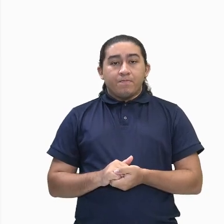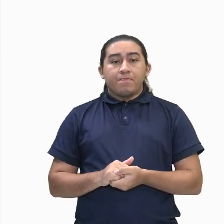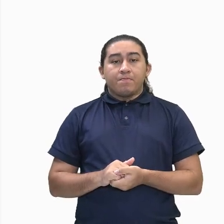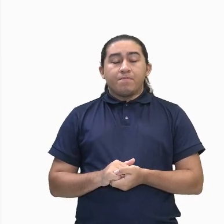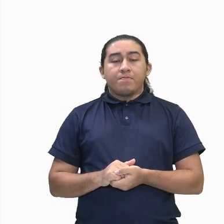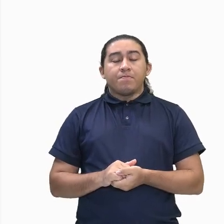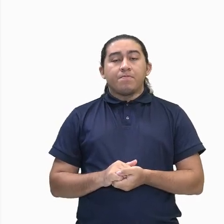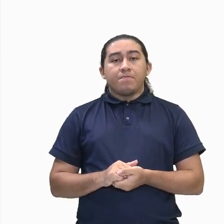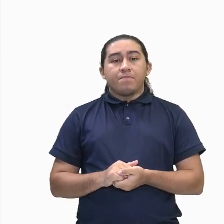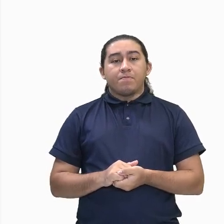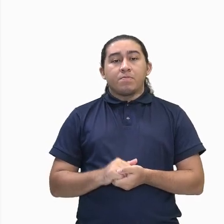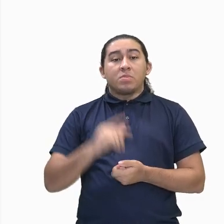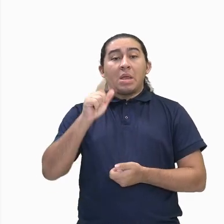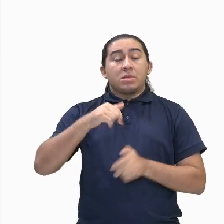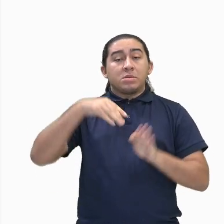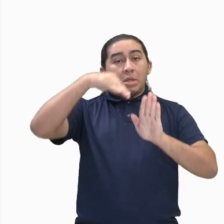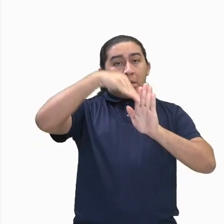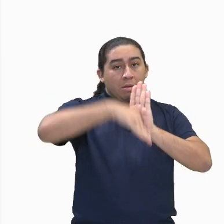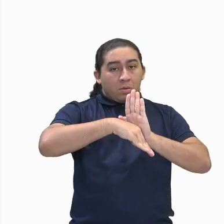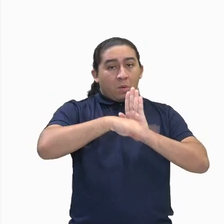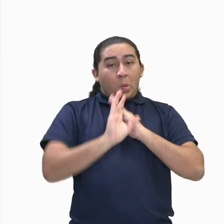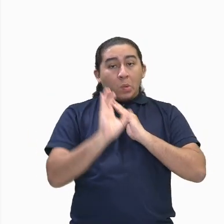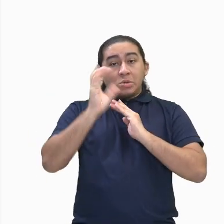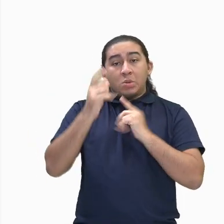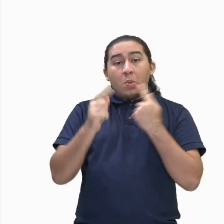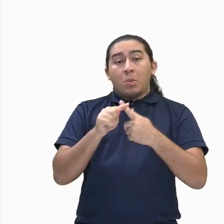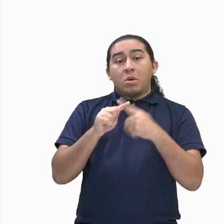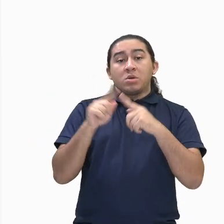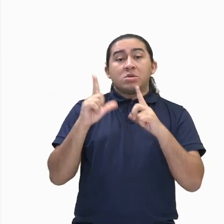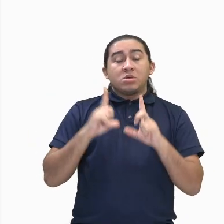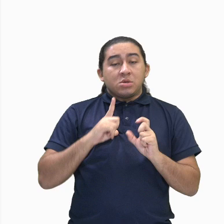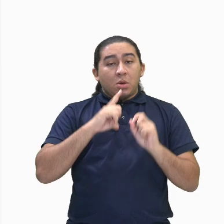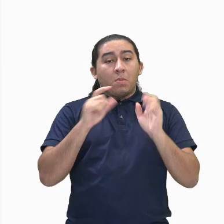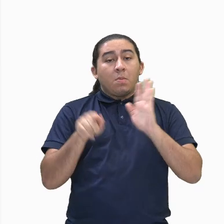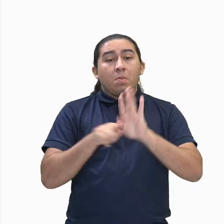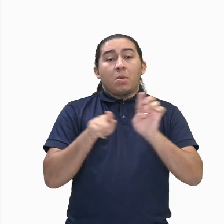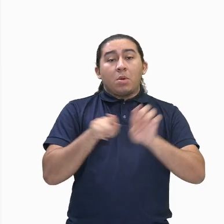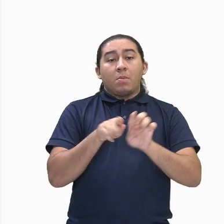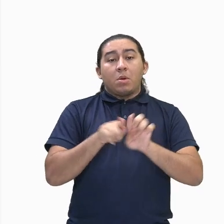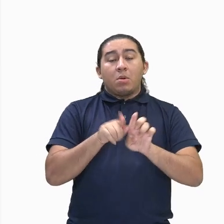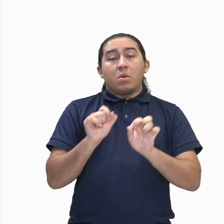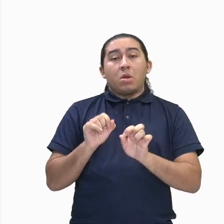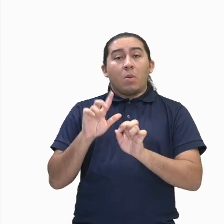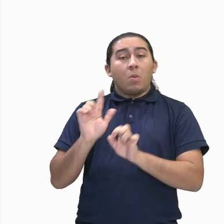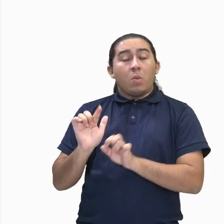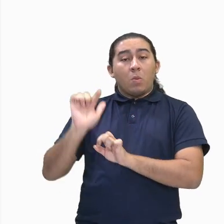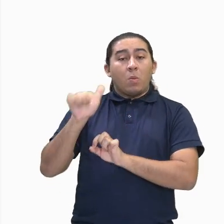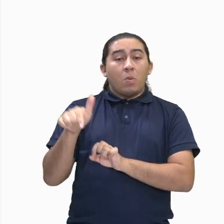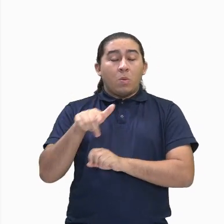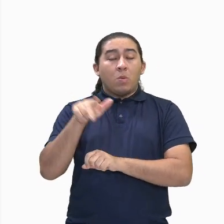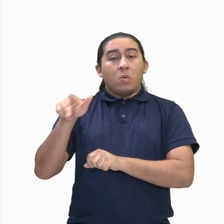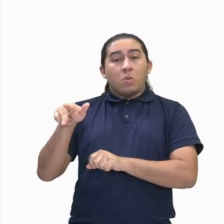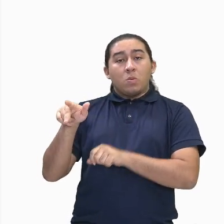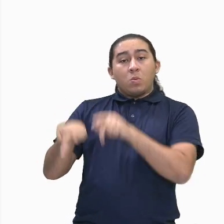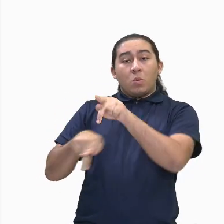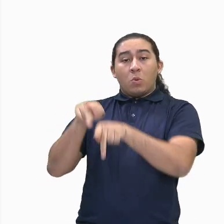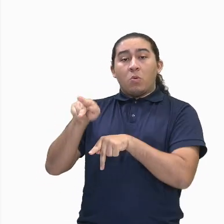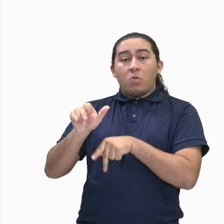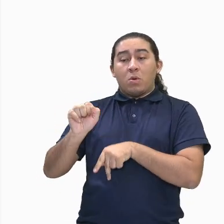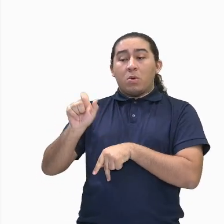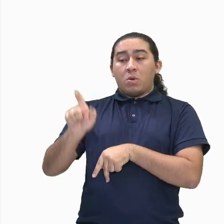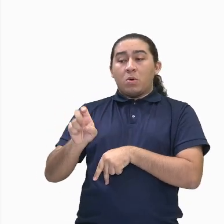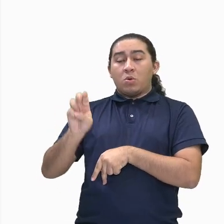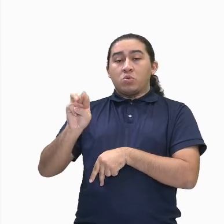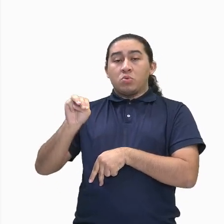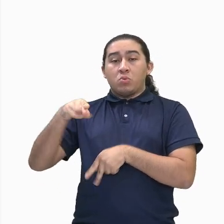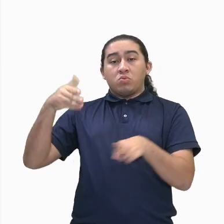Cush ocorreu devido a fatores como a invasão do reino de Aksum ou Axum,